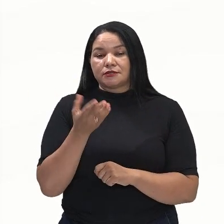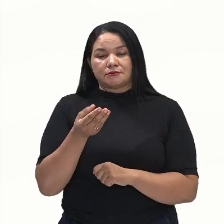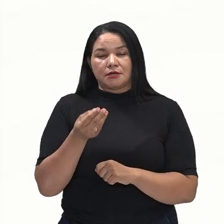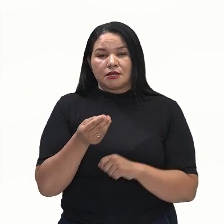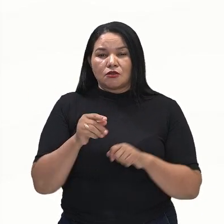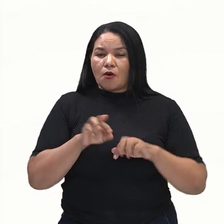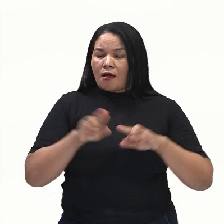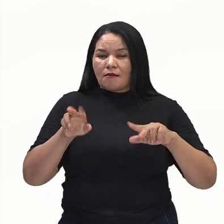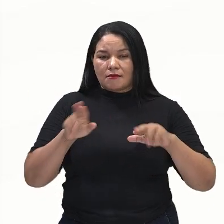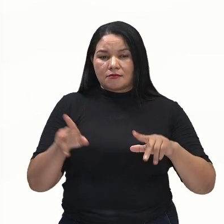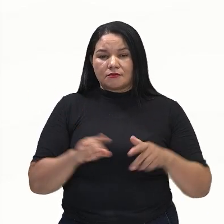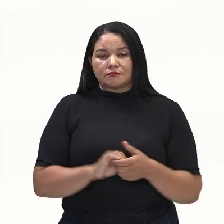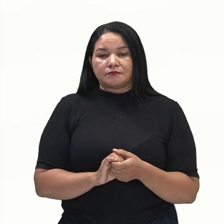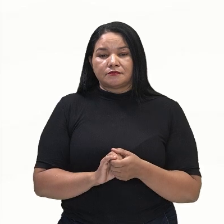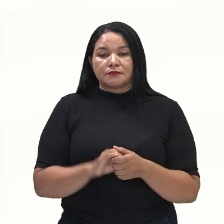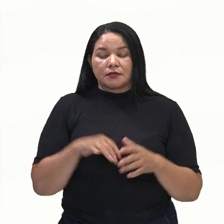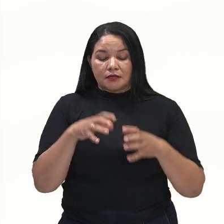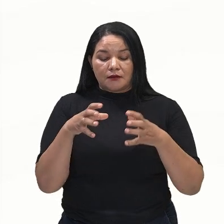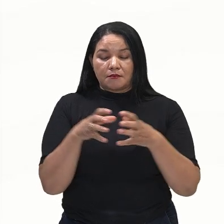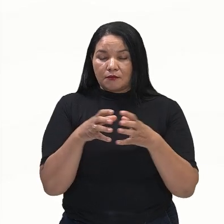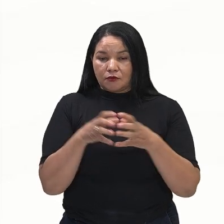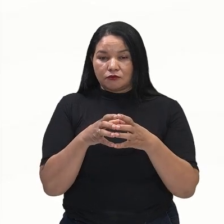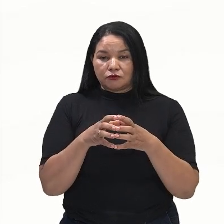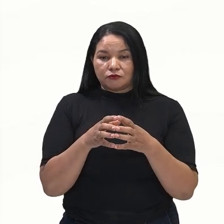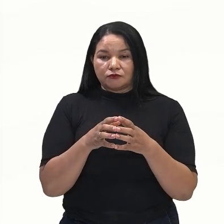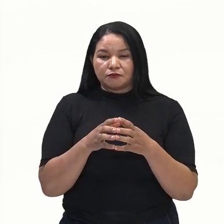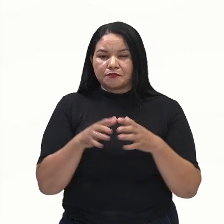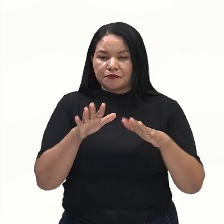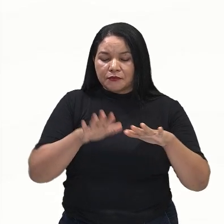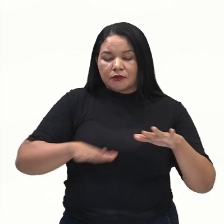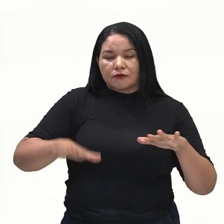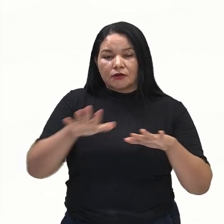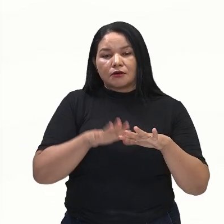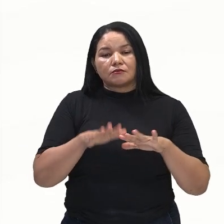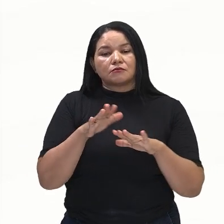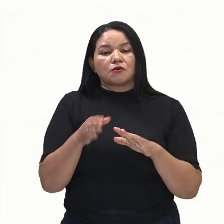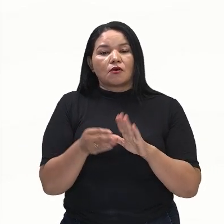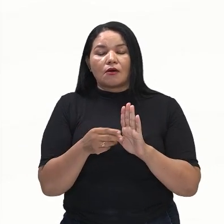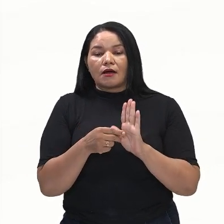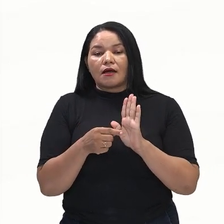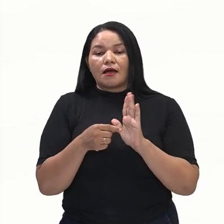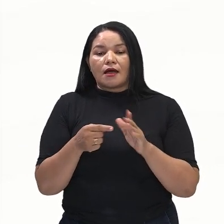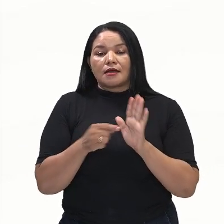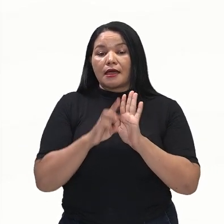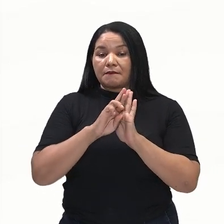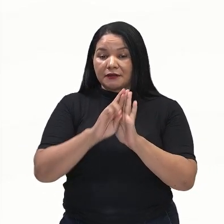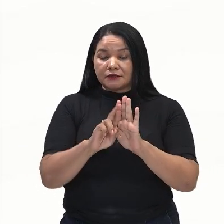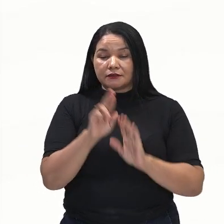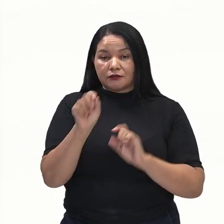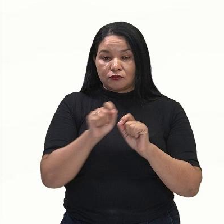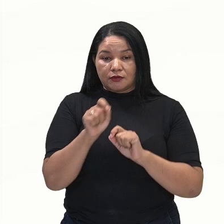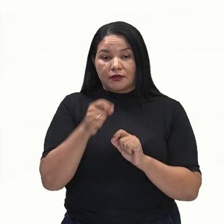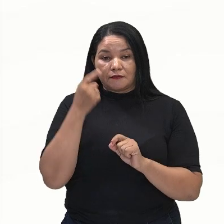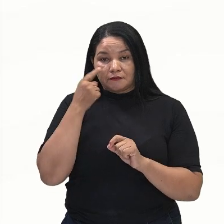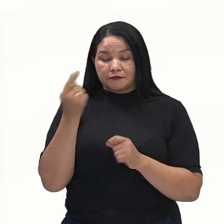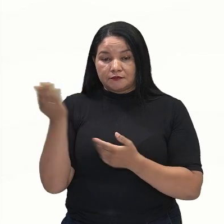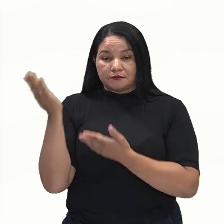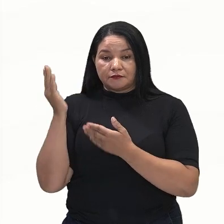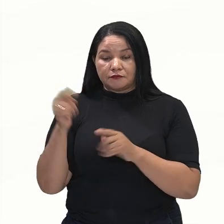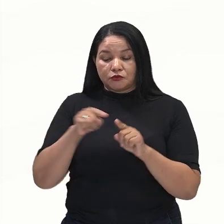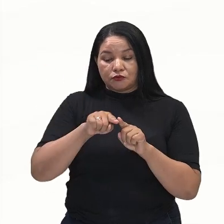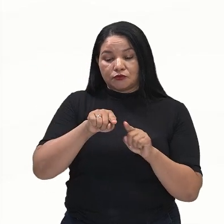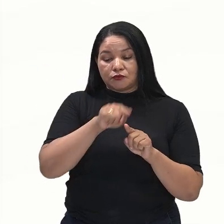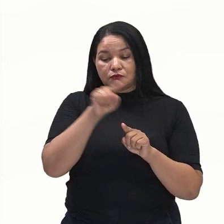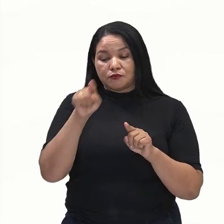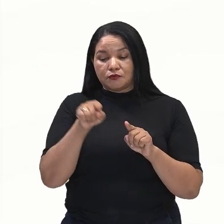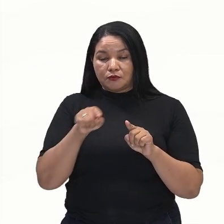também como conjunto universo, o espaço amostral pode ser representado pelo símbolo grego ômega. Em um experimento